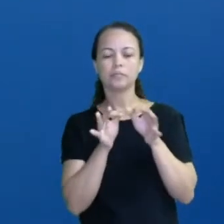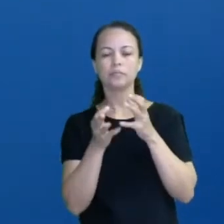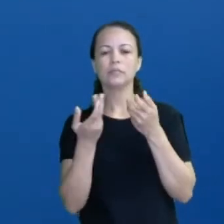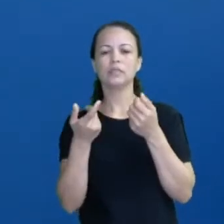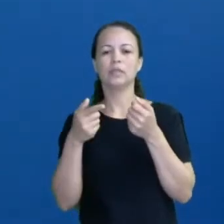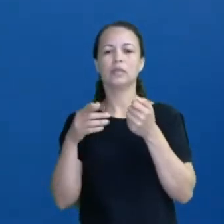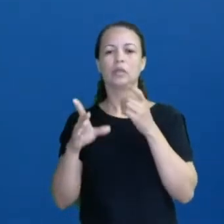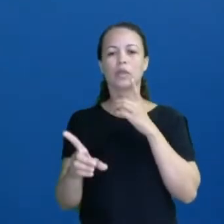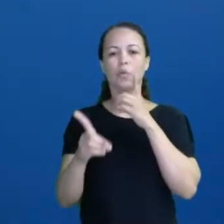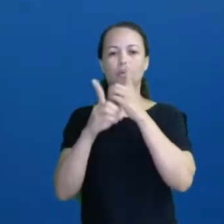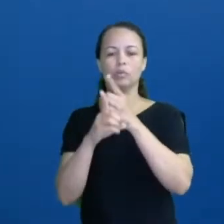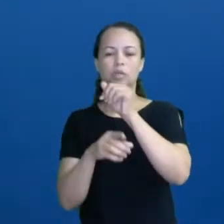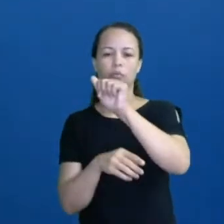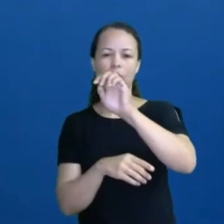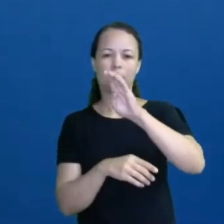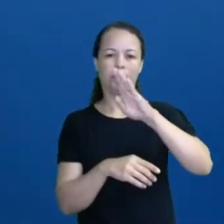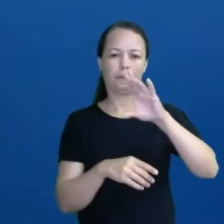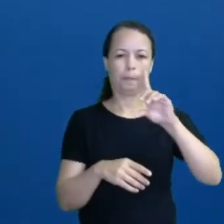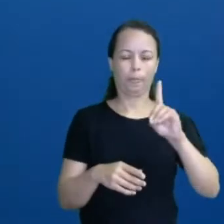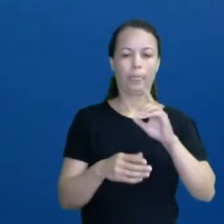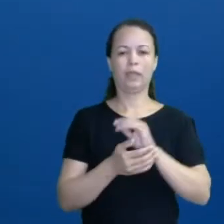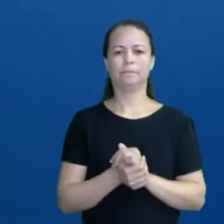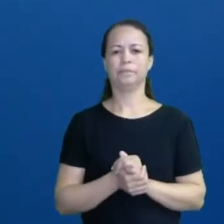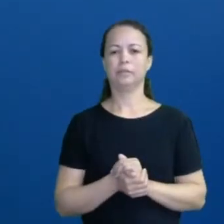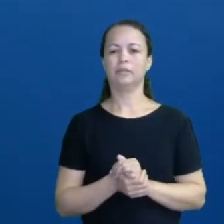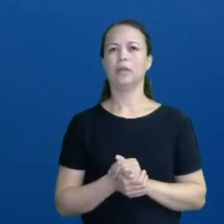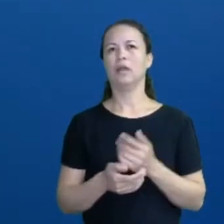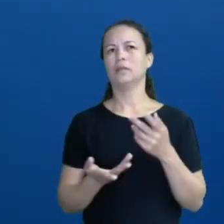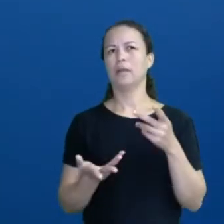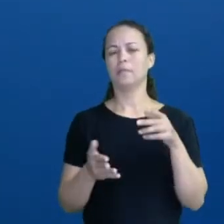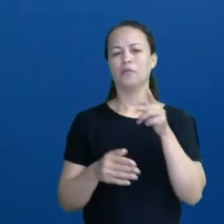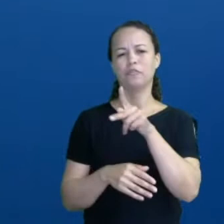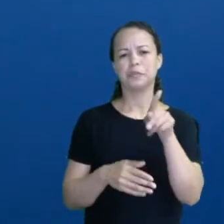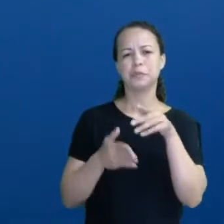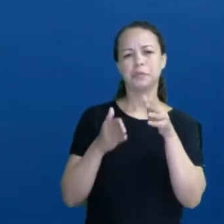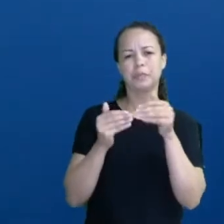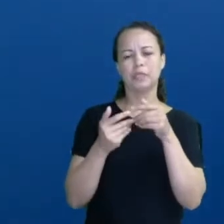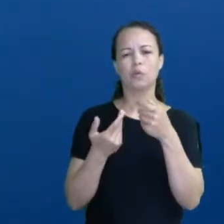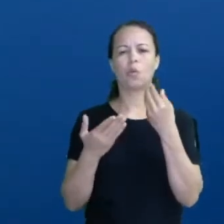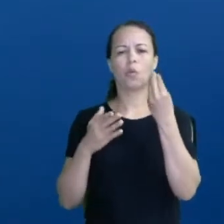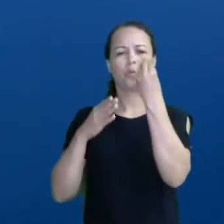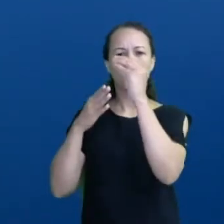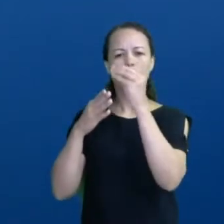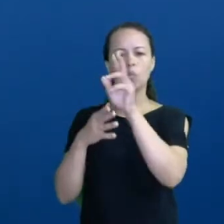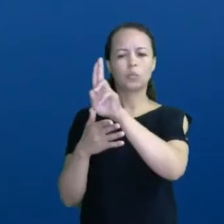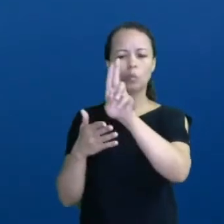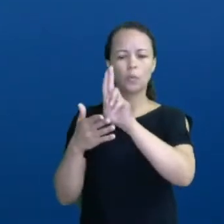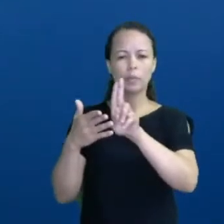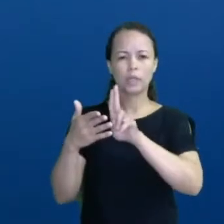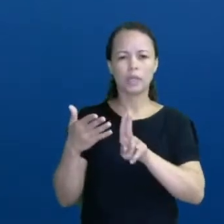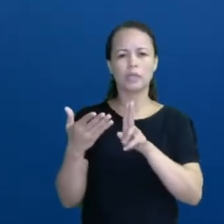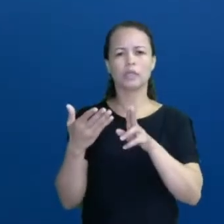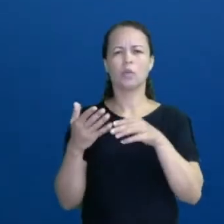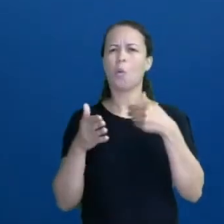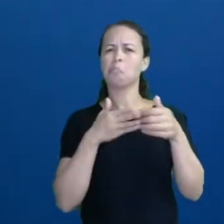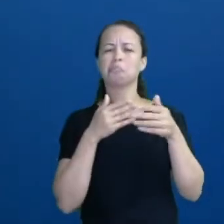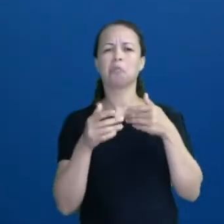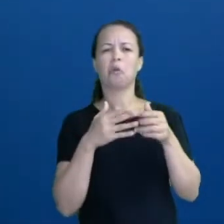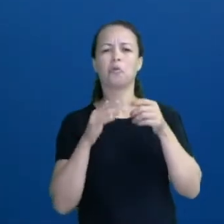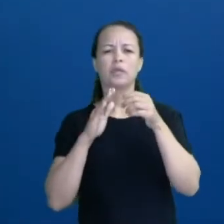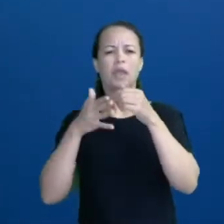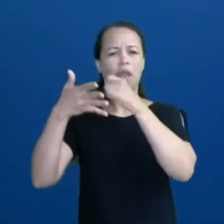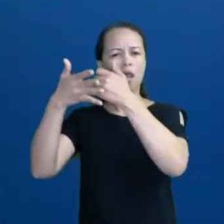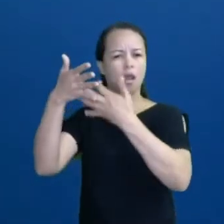encontra no alfabeto, tá? Então, sempre que a tia pedir, coloque lá esses nomes, seja qualquer lista que ela der, na